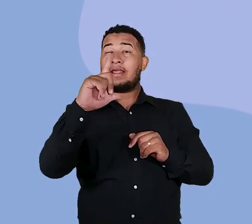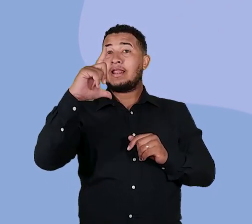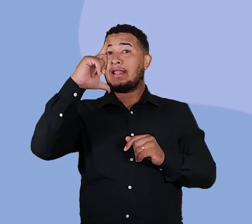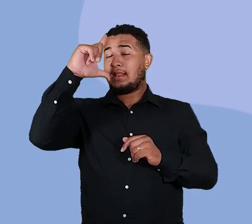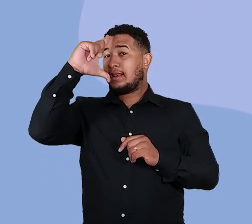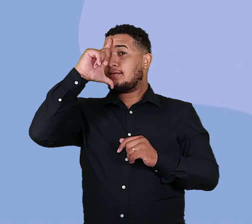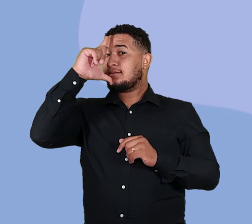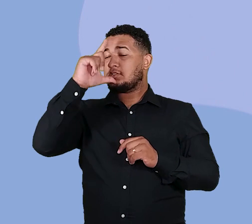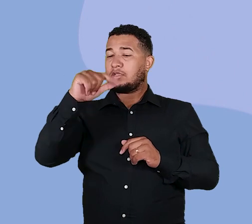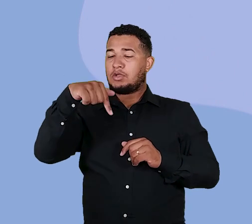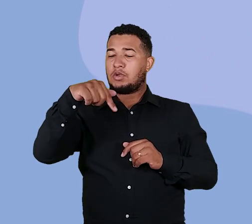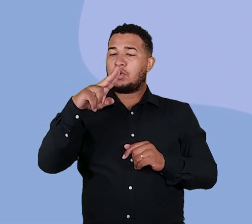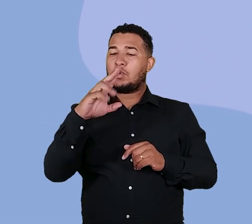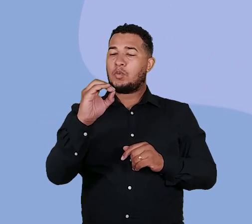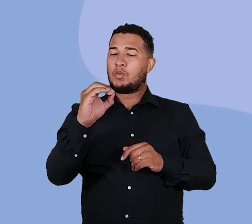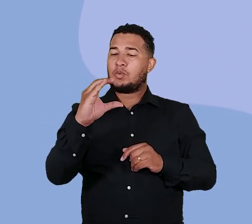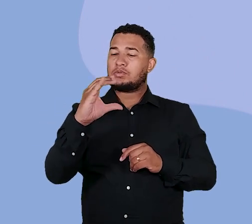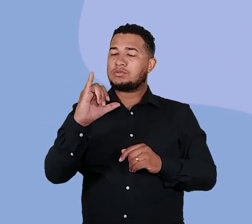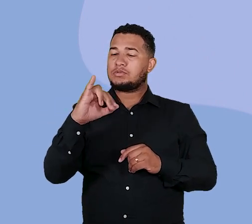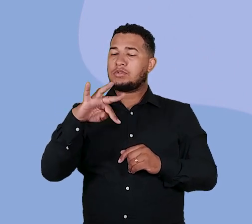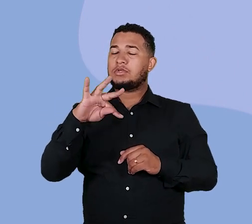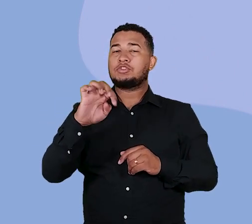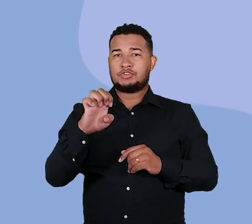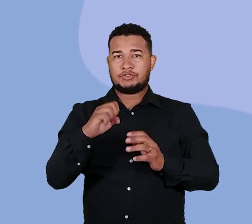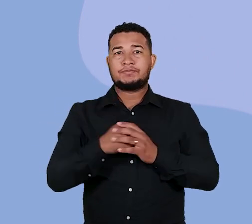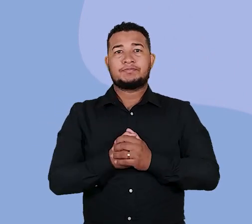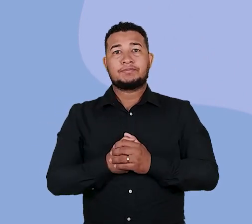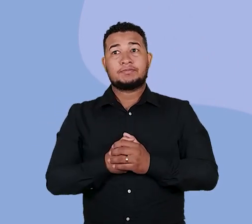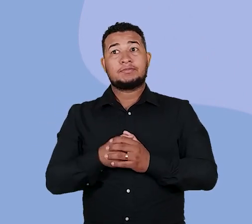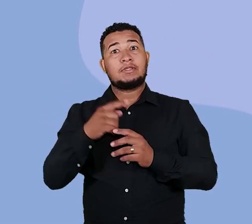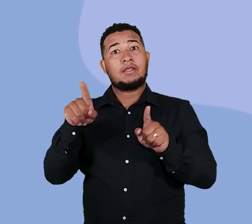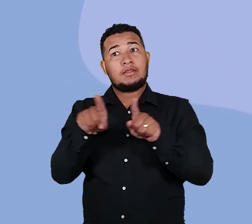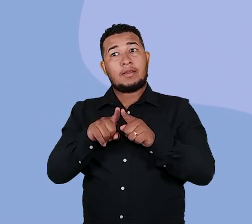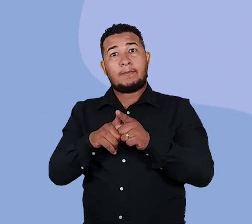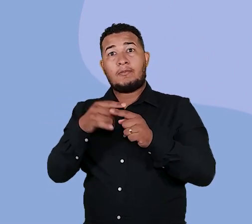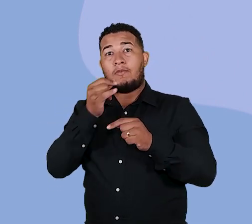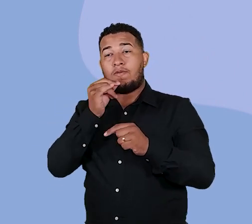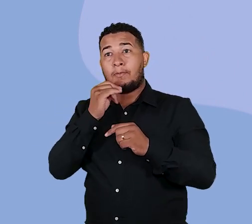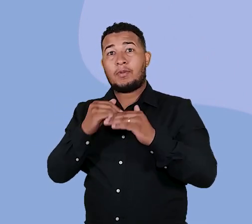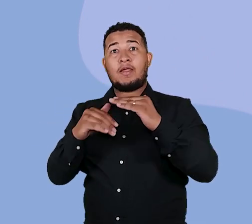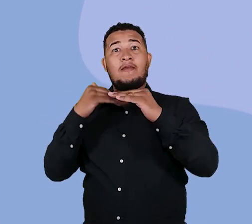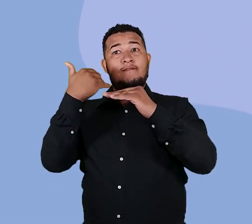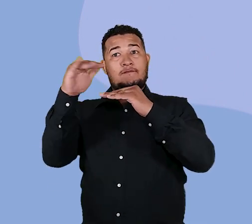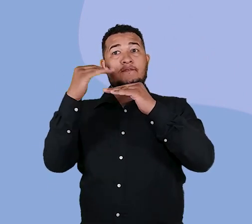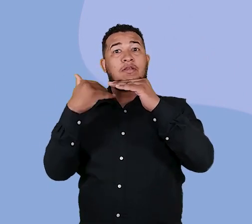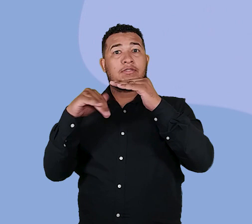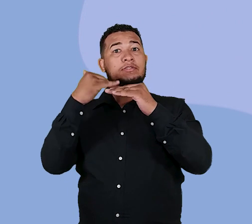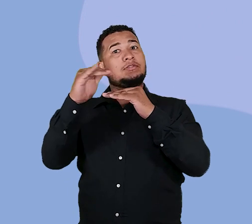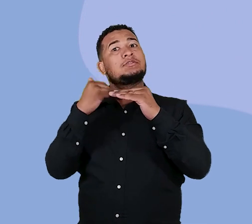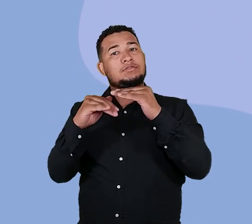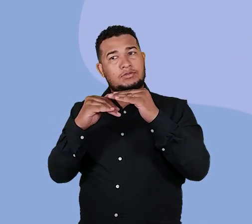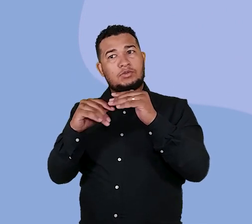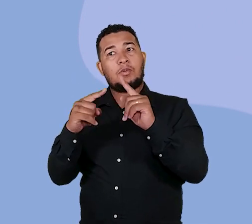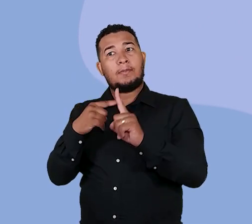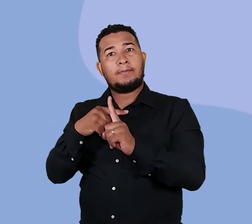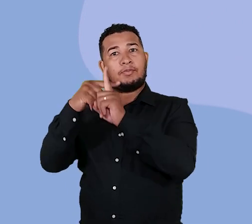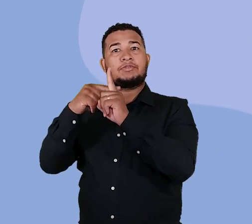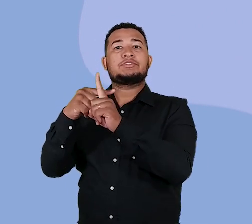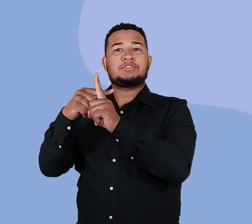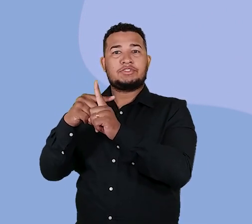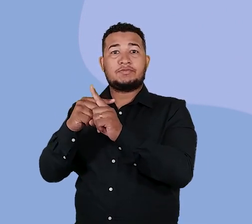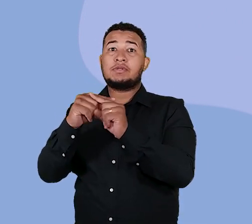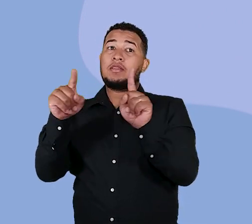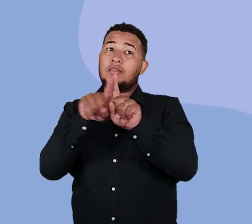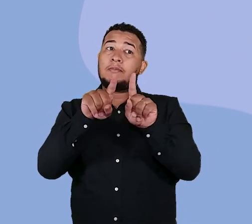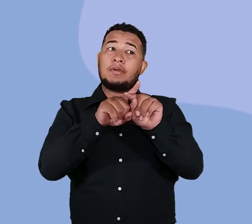números racionais a reunião de todos os números inteiros e as frações não aparentes,